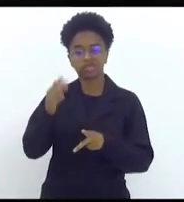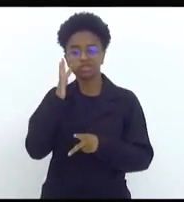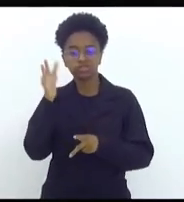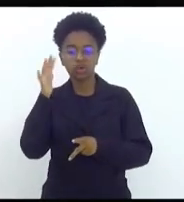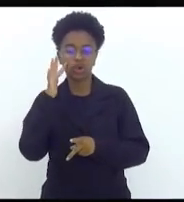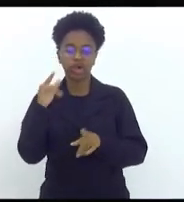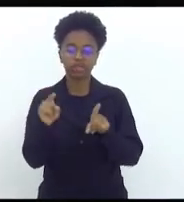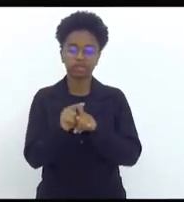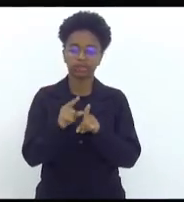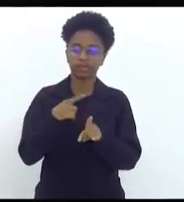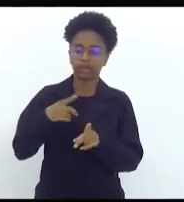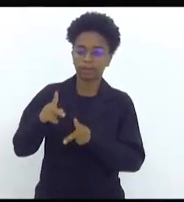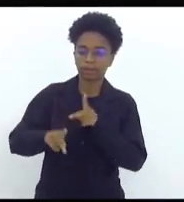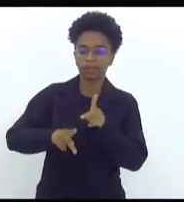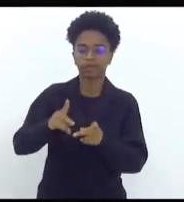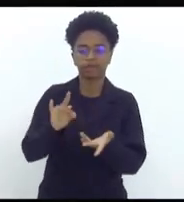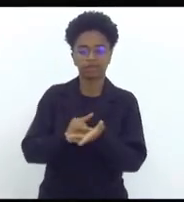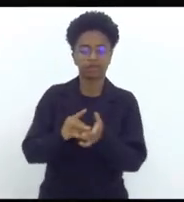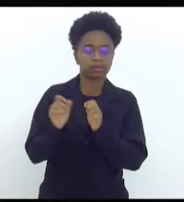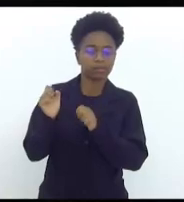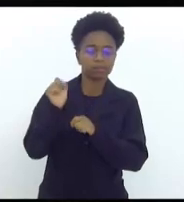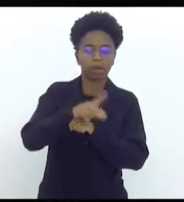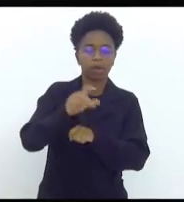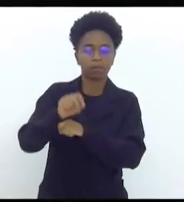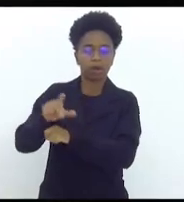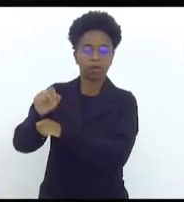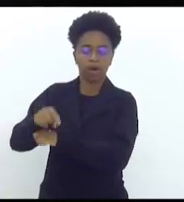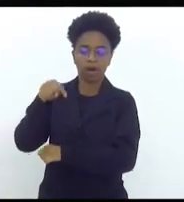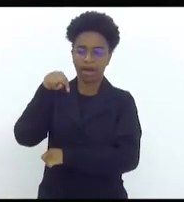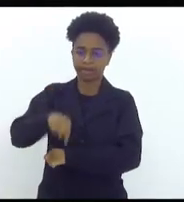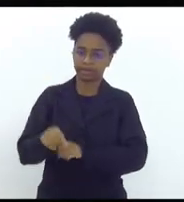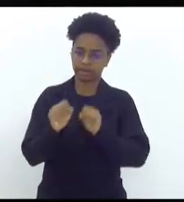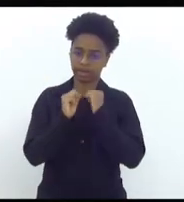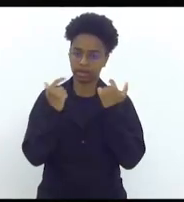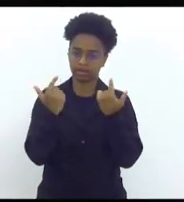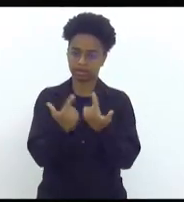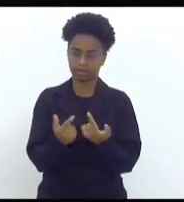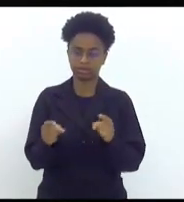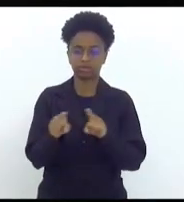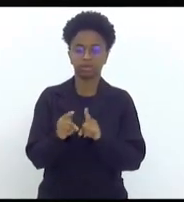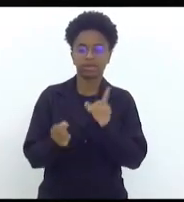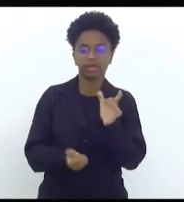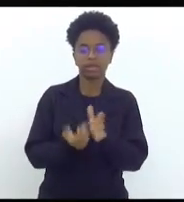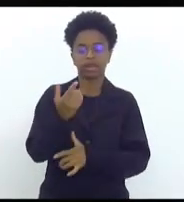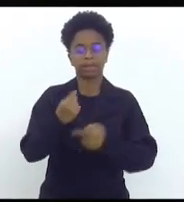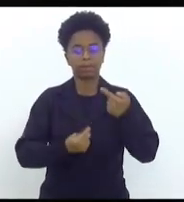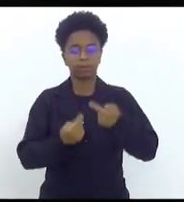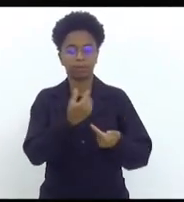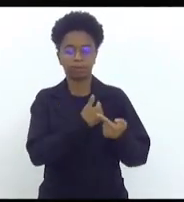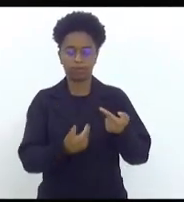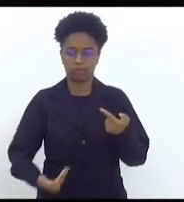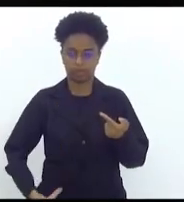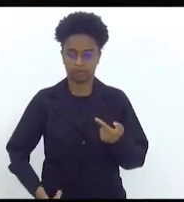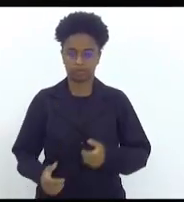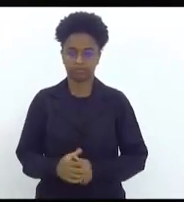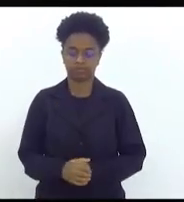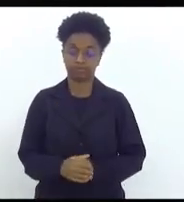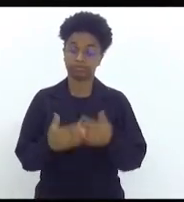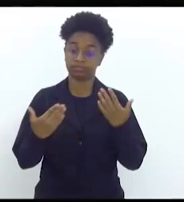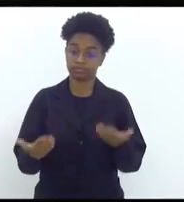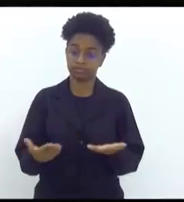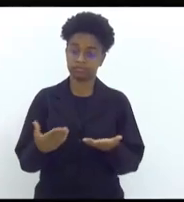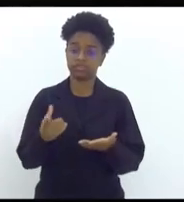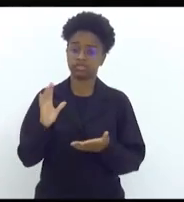ali tava o povo de fato ocupando o espaço da casa Legislativa e produzindo políticas públicas Então